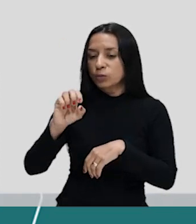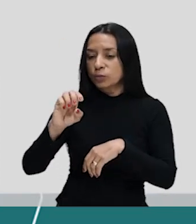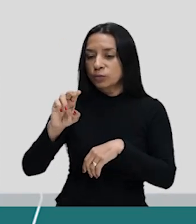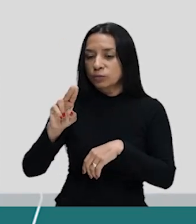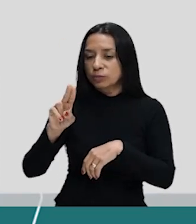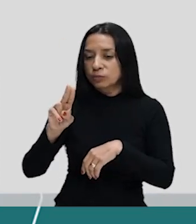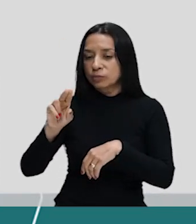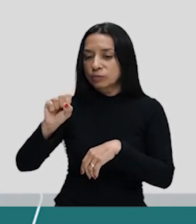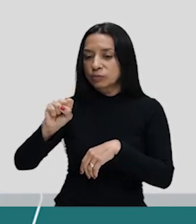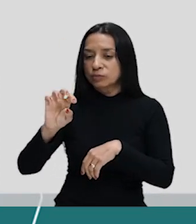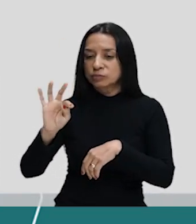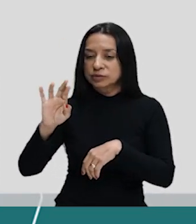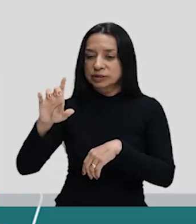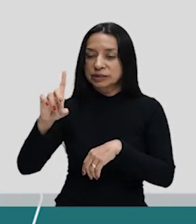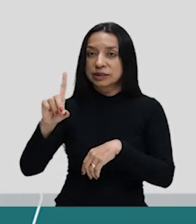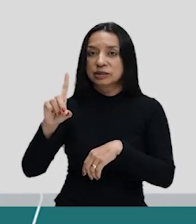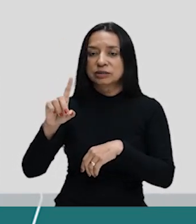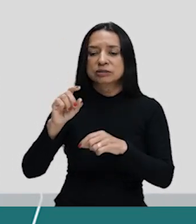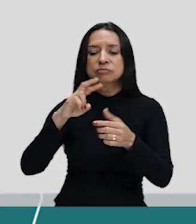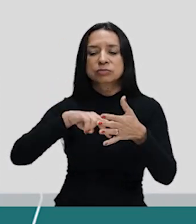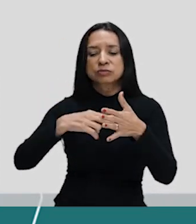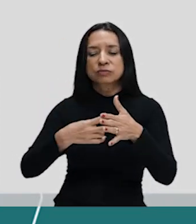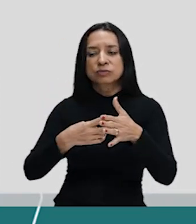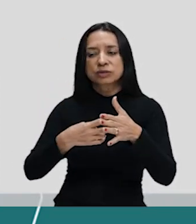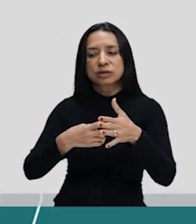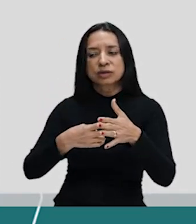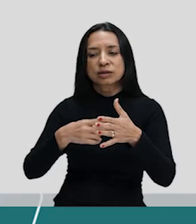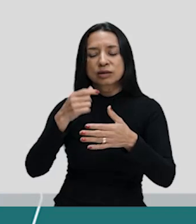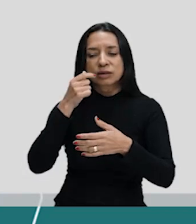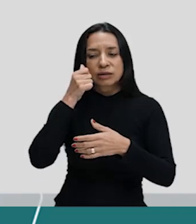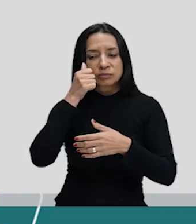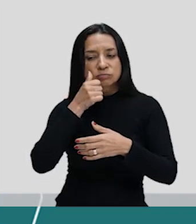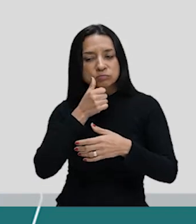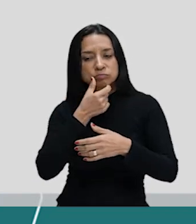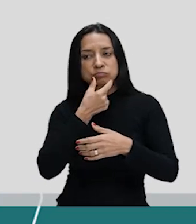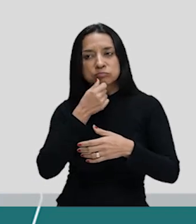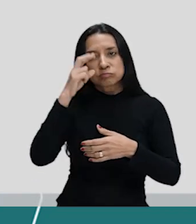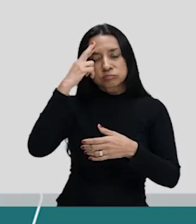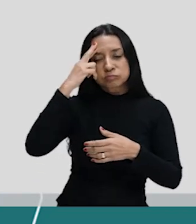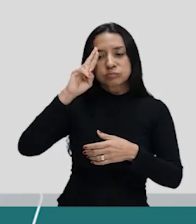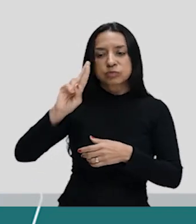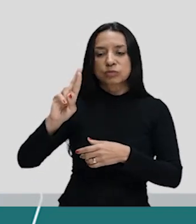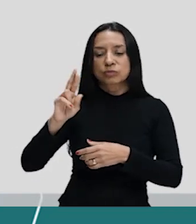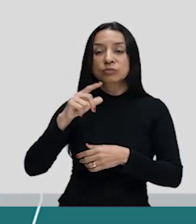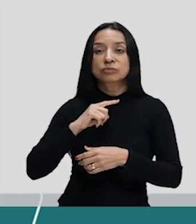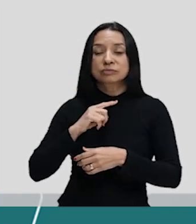Senhor ou senhora. Então, há uma formalidade,